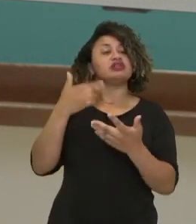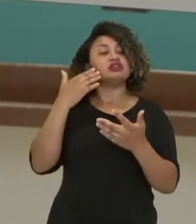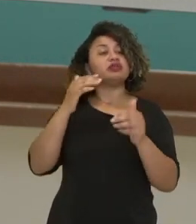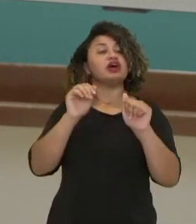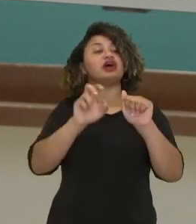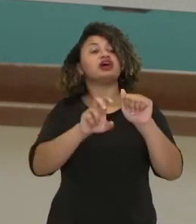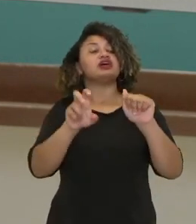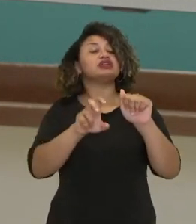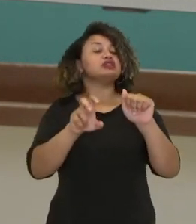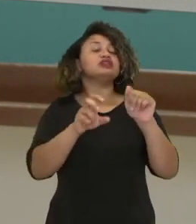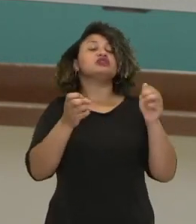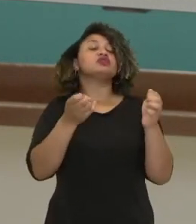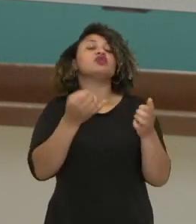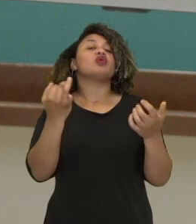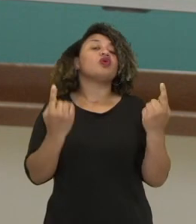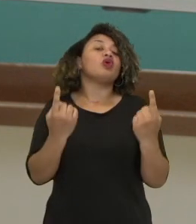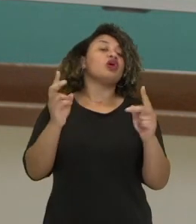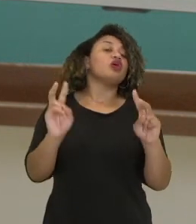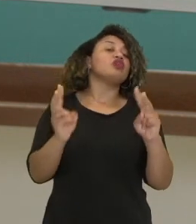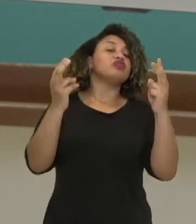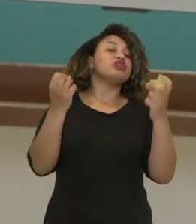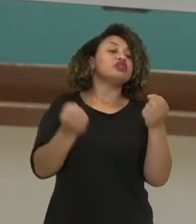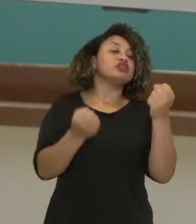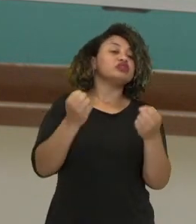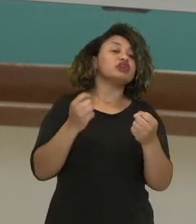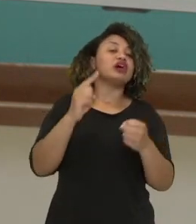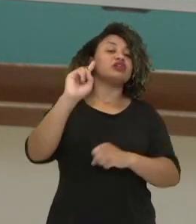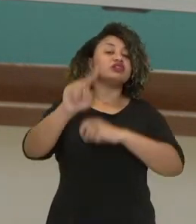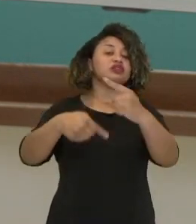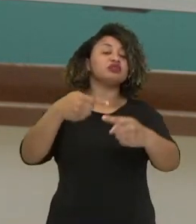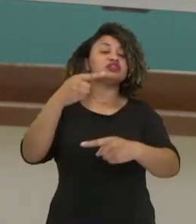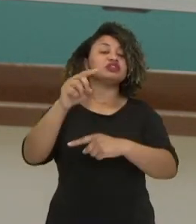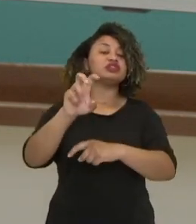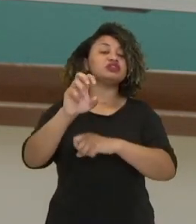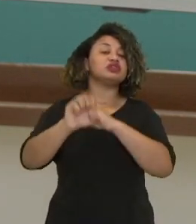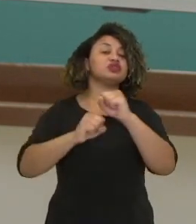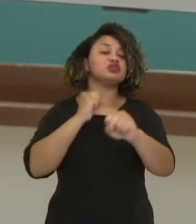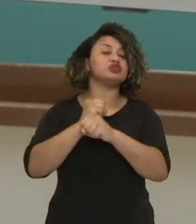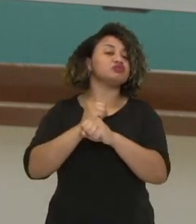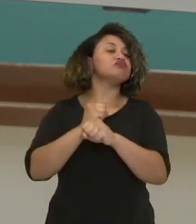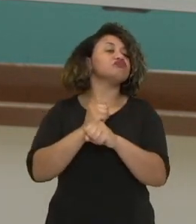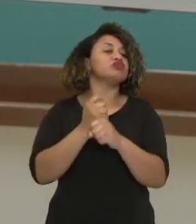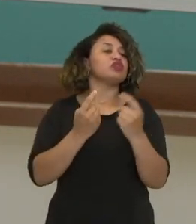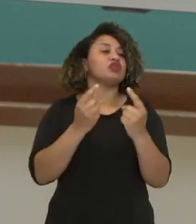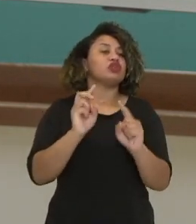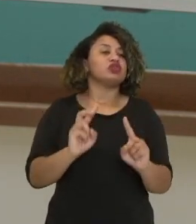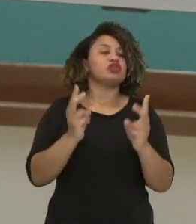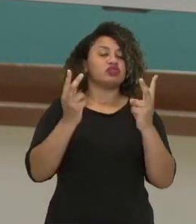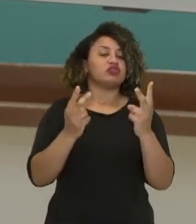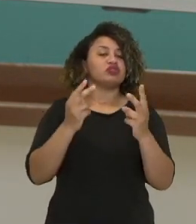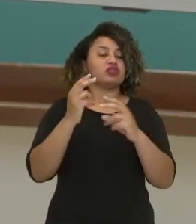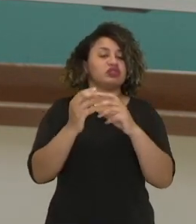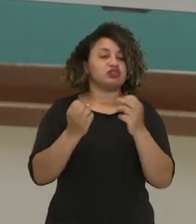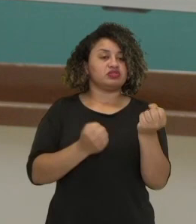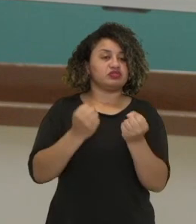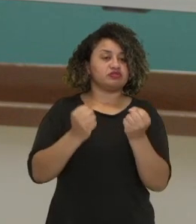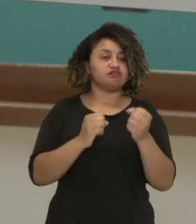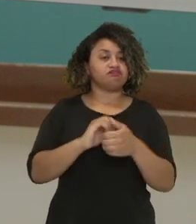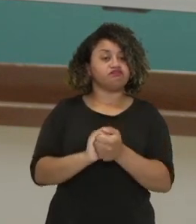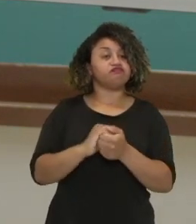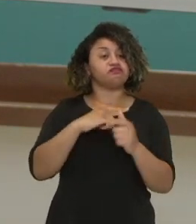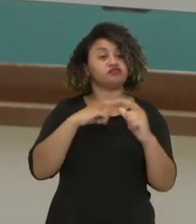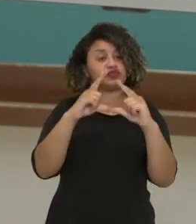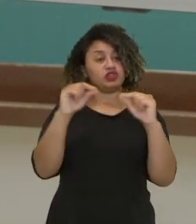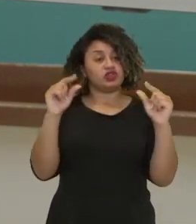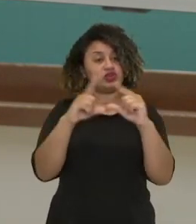A5. Qual o valor do carro passados-se 5 anos? Então, A5 é igual a